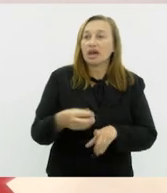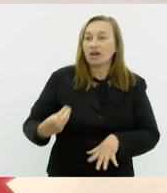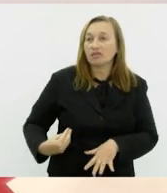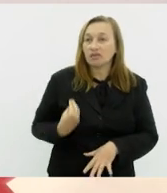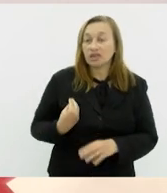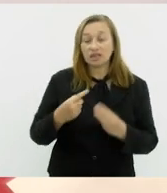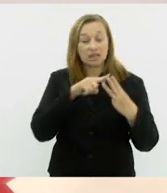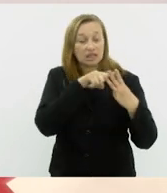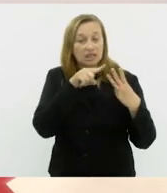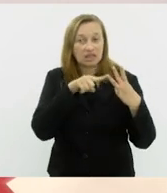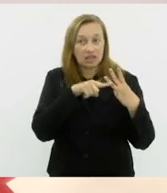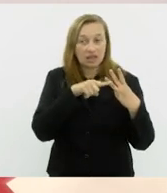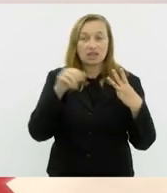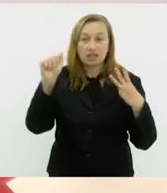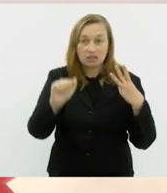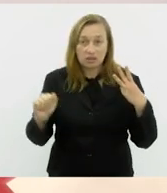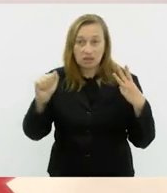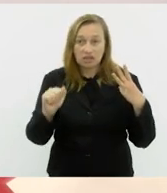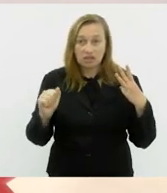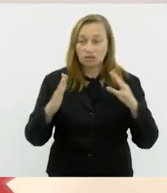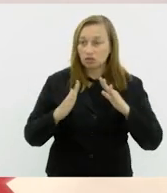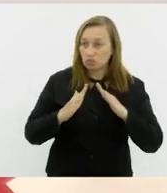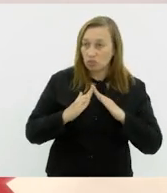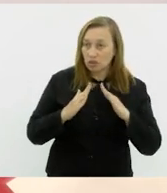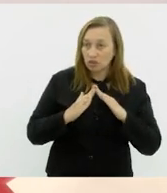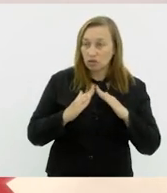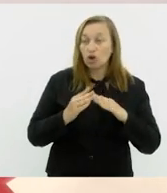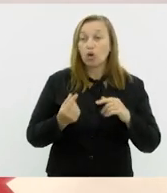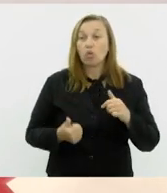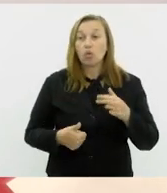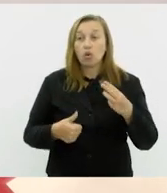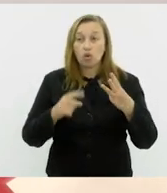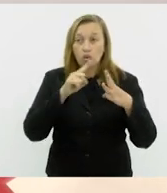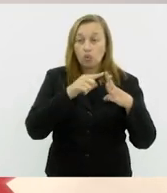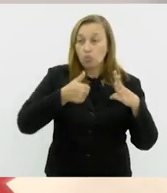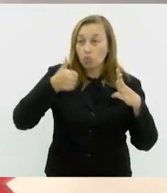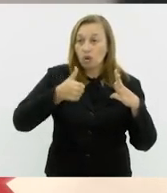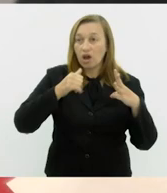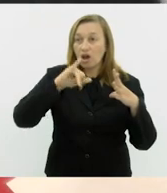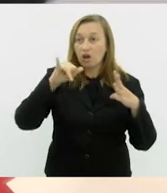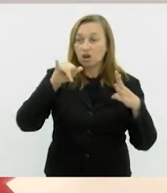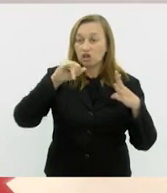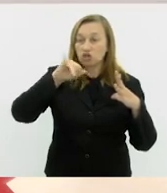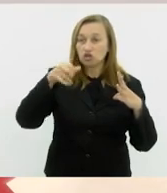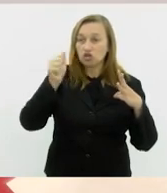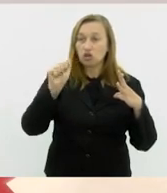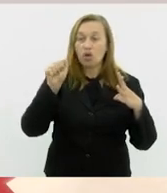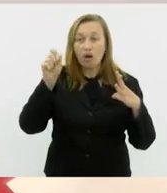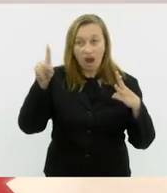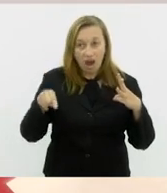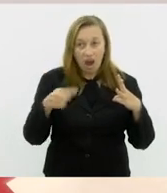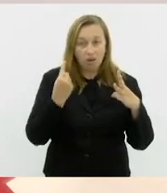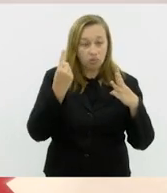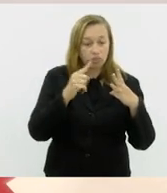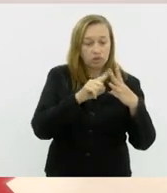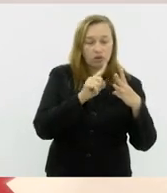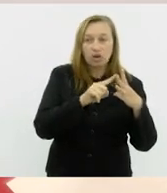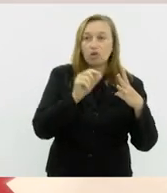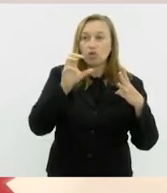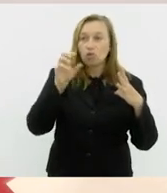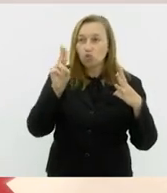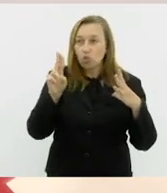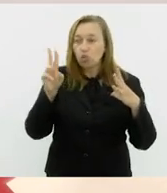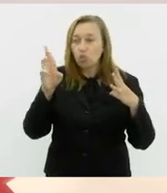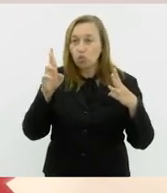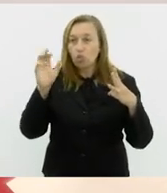de 3 associações de moradores, uma representando o Joá, uma representando a pessoa da Urca e